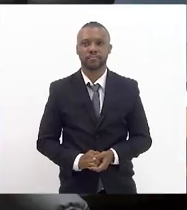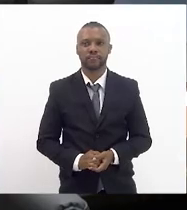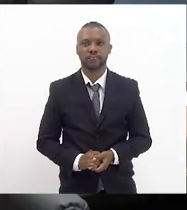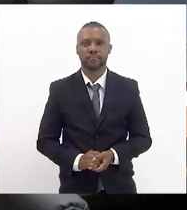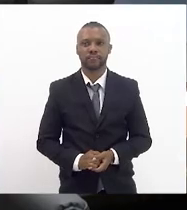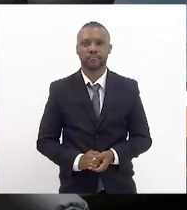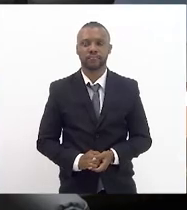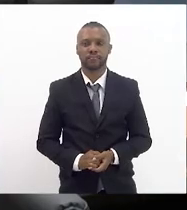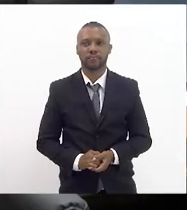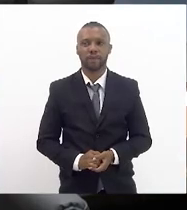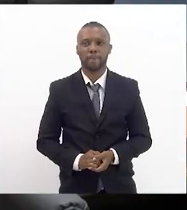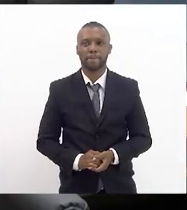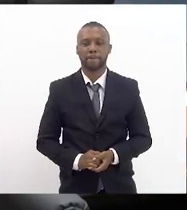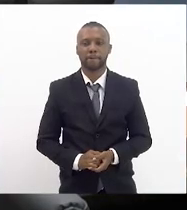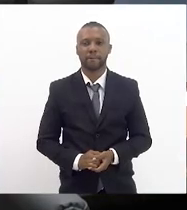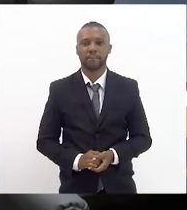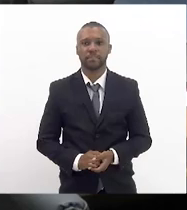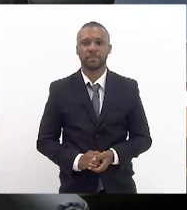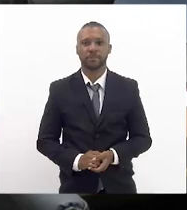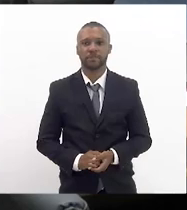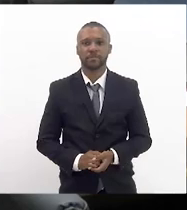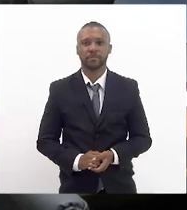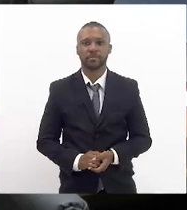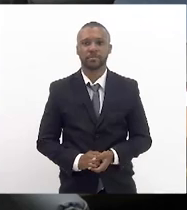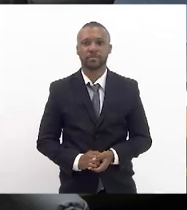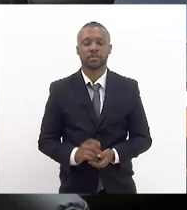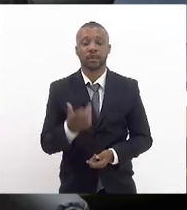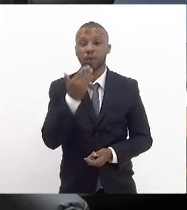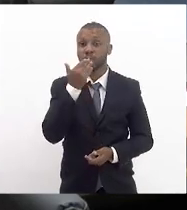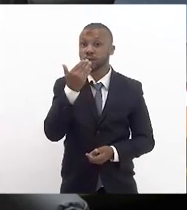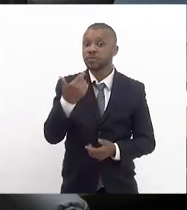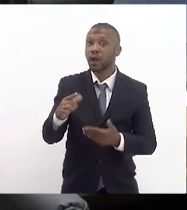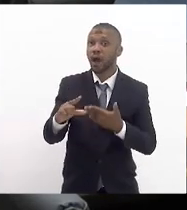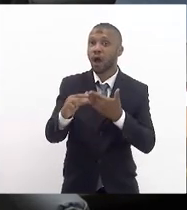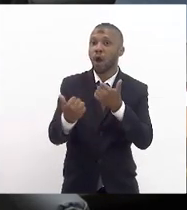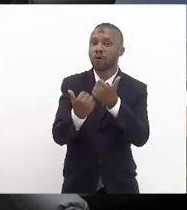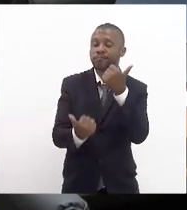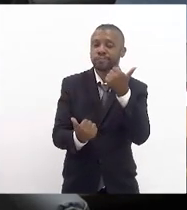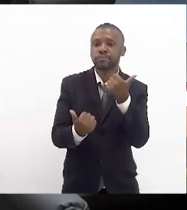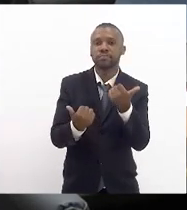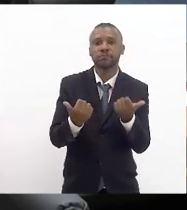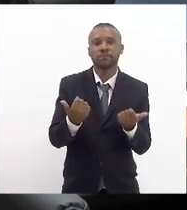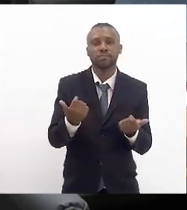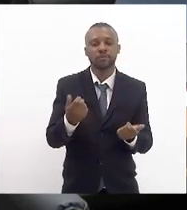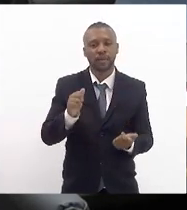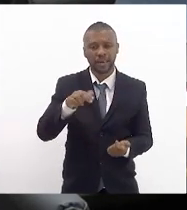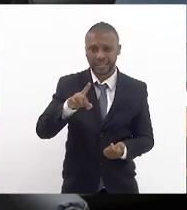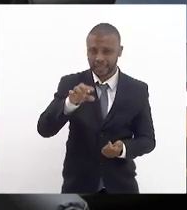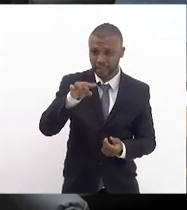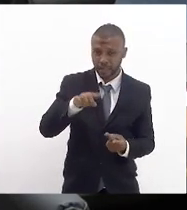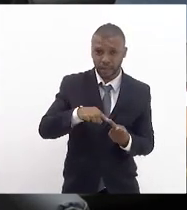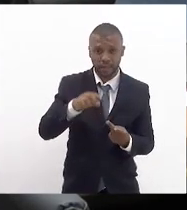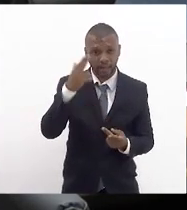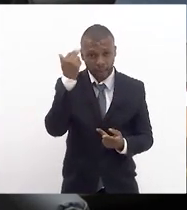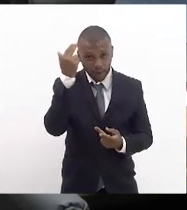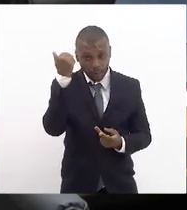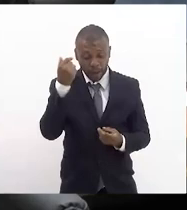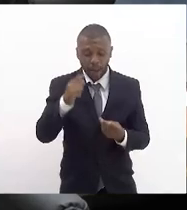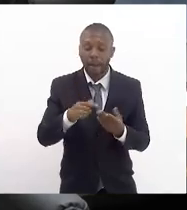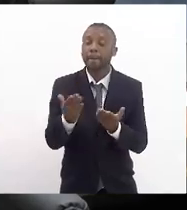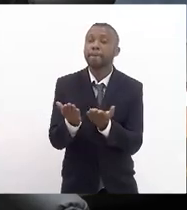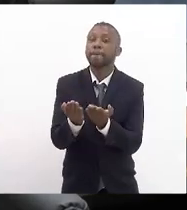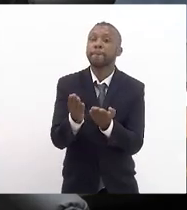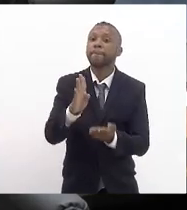5% em cima de 2019. Nota, por favor, Marquinhos. Coautoria, Ceciliano, Eliomar, Valdec, Bebeto,